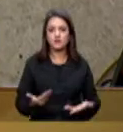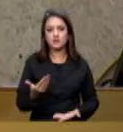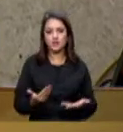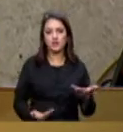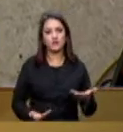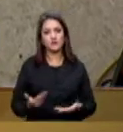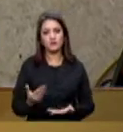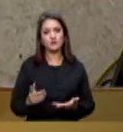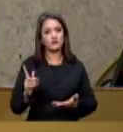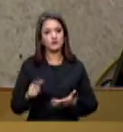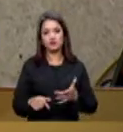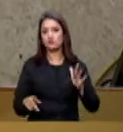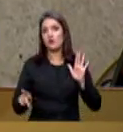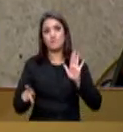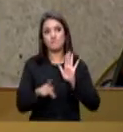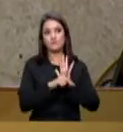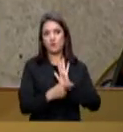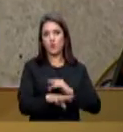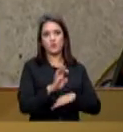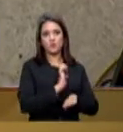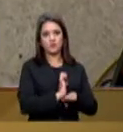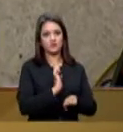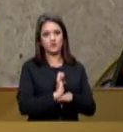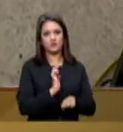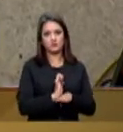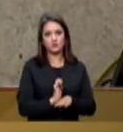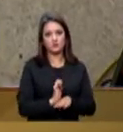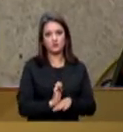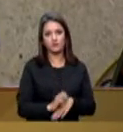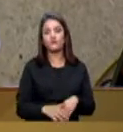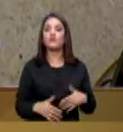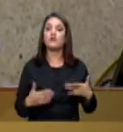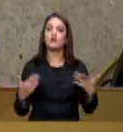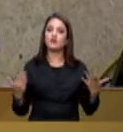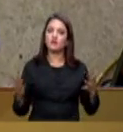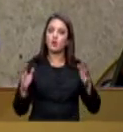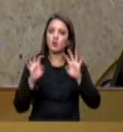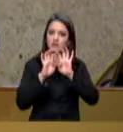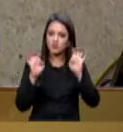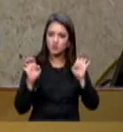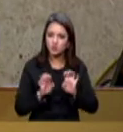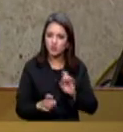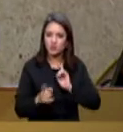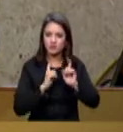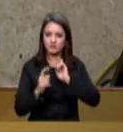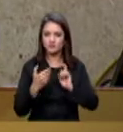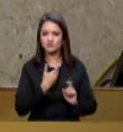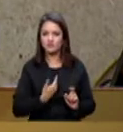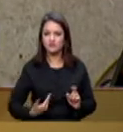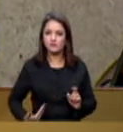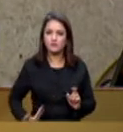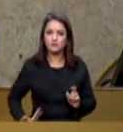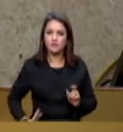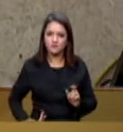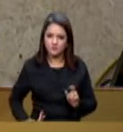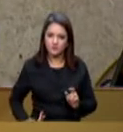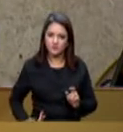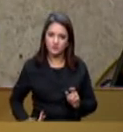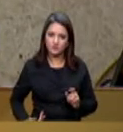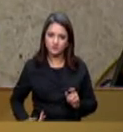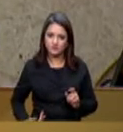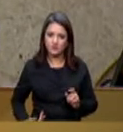básico pertencia aos Estados. Assim, essas estruturas da administração pública indireta